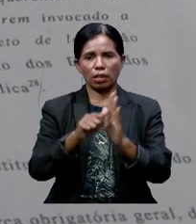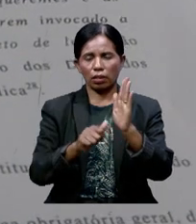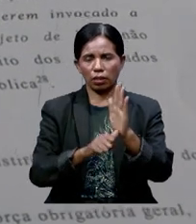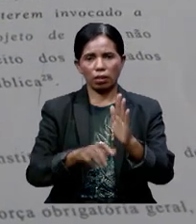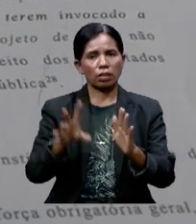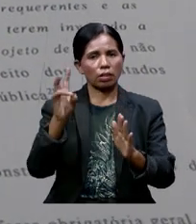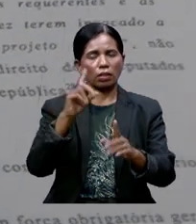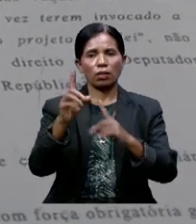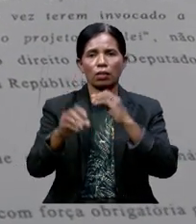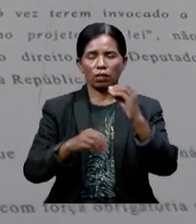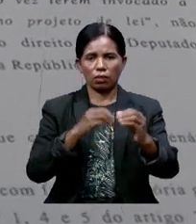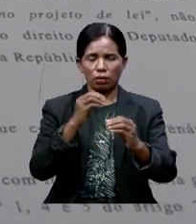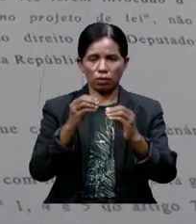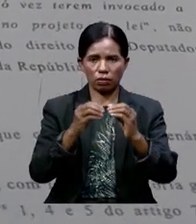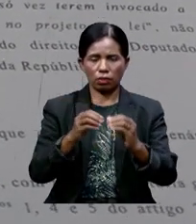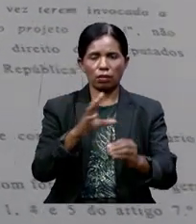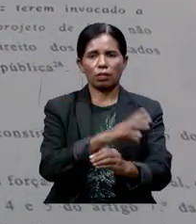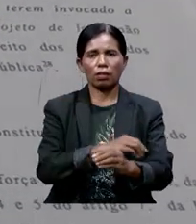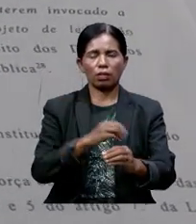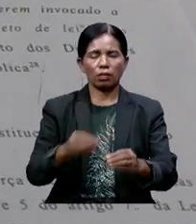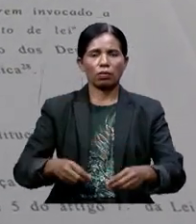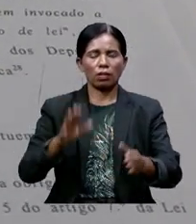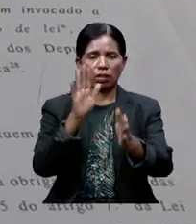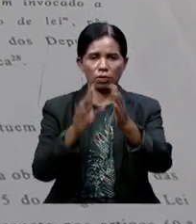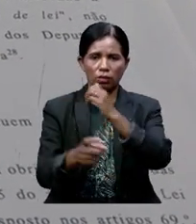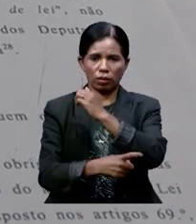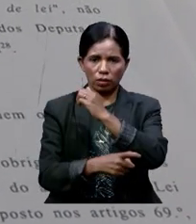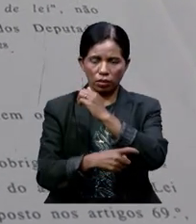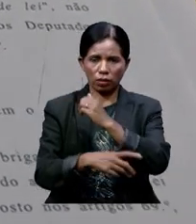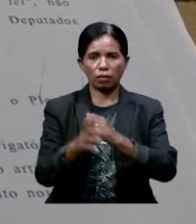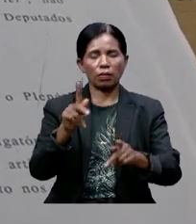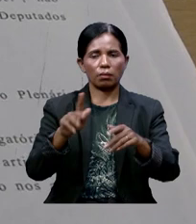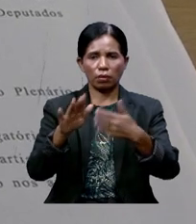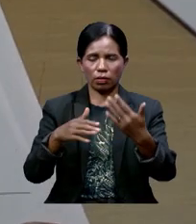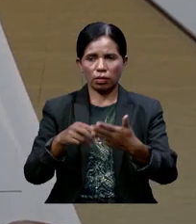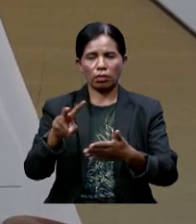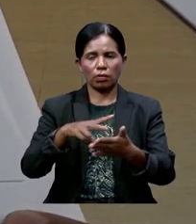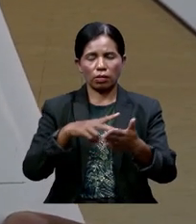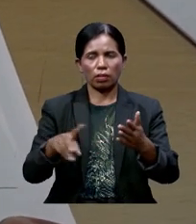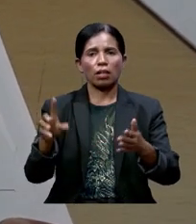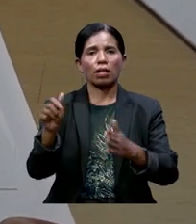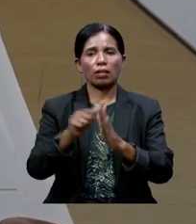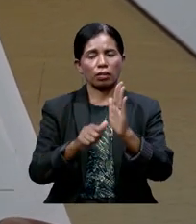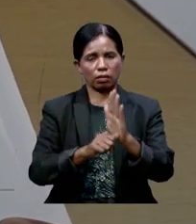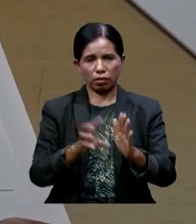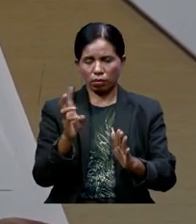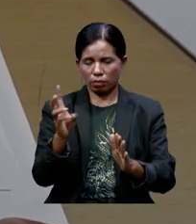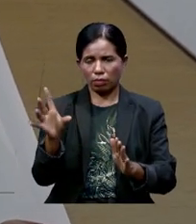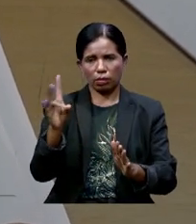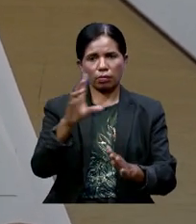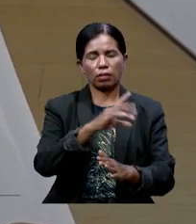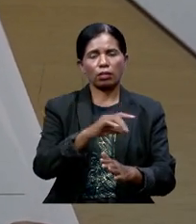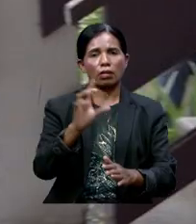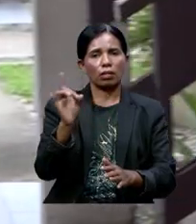nebe qualia conaba consensão indulto no comutação pena tamba viola artigo nenulu recincia no alunulu recin